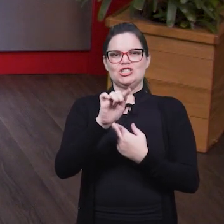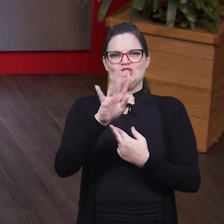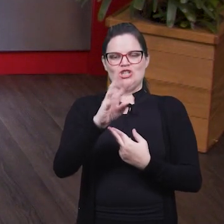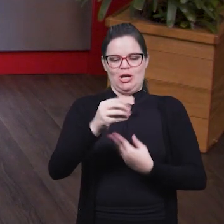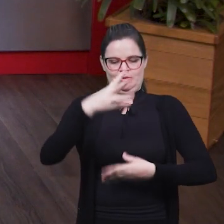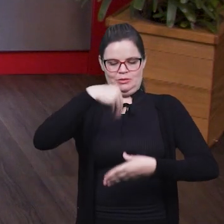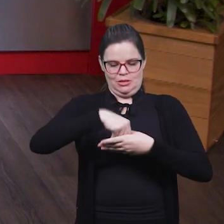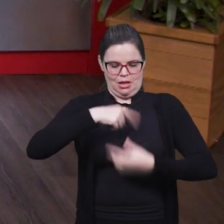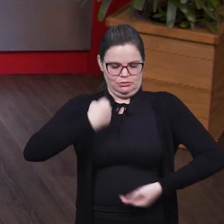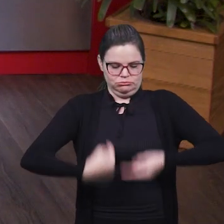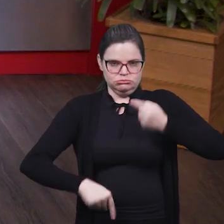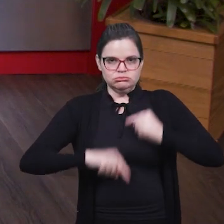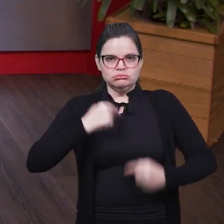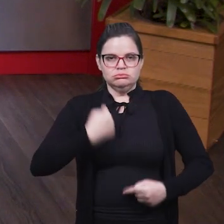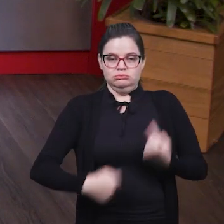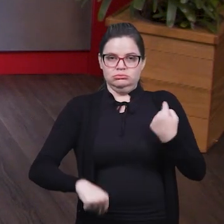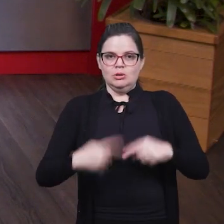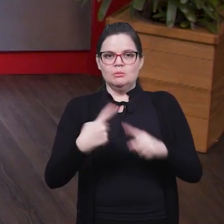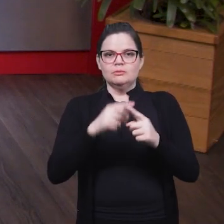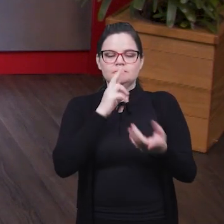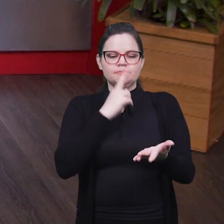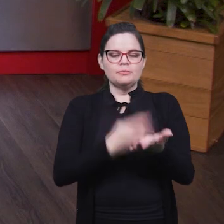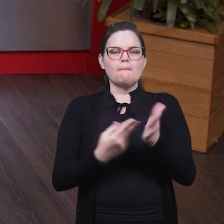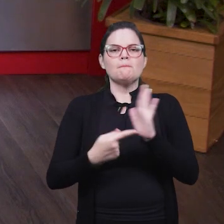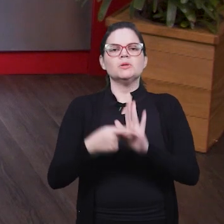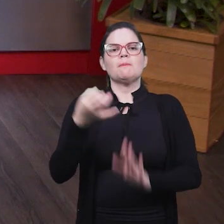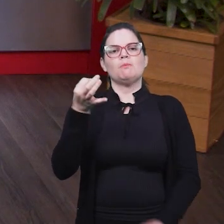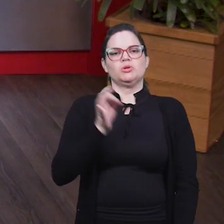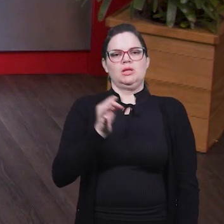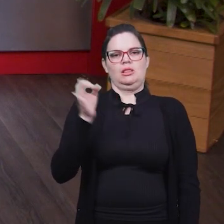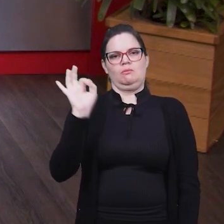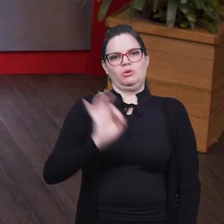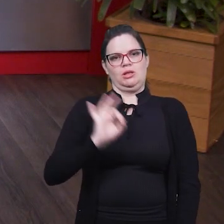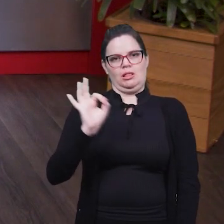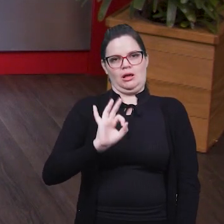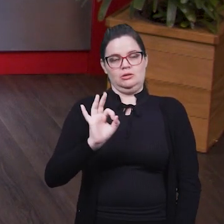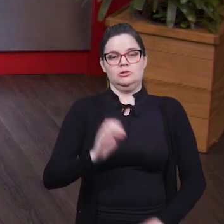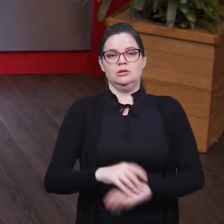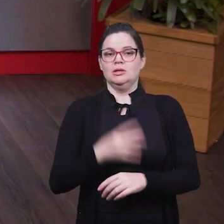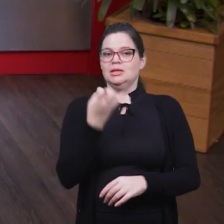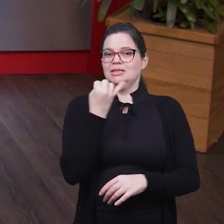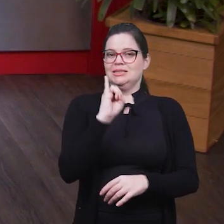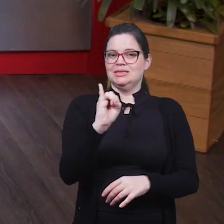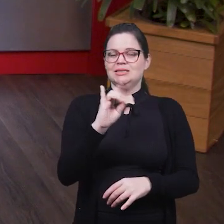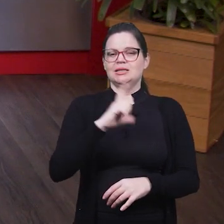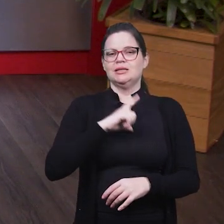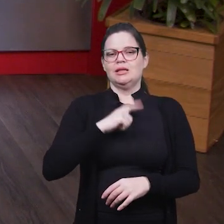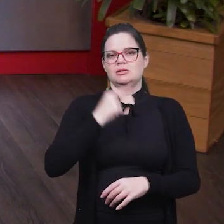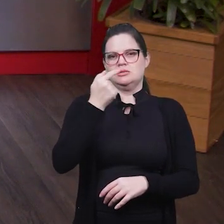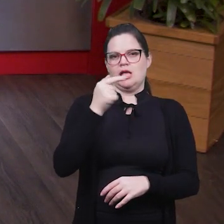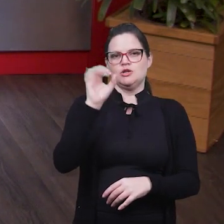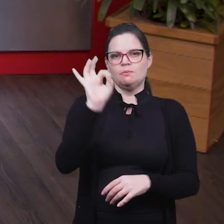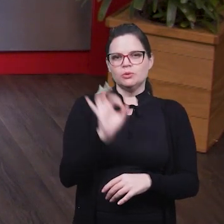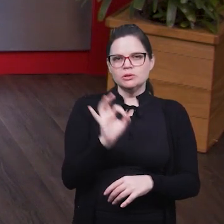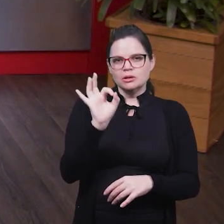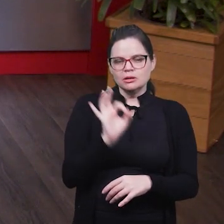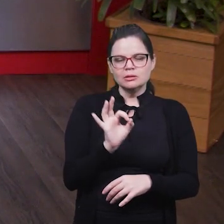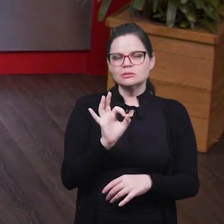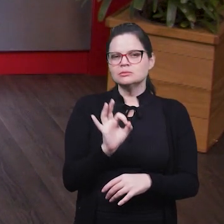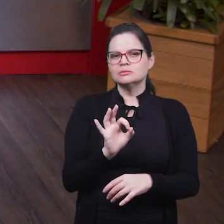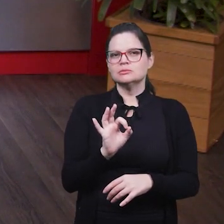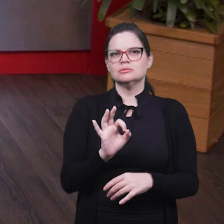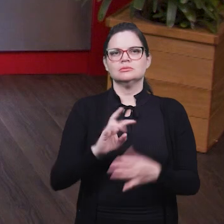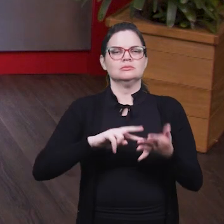O exame ele dá um resultado de porcentagem, ou seja, se o resultado é 7%, então